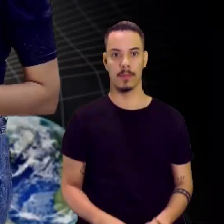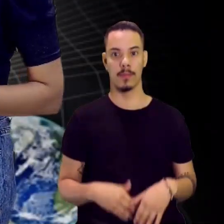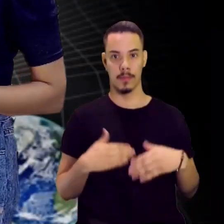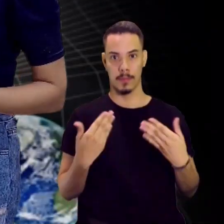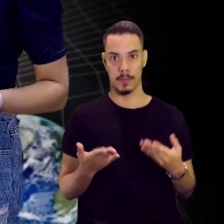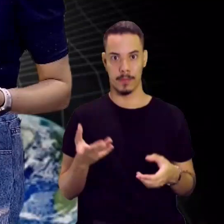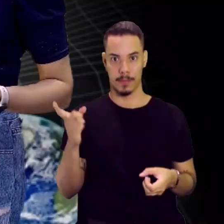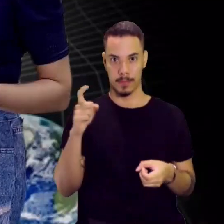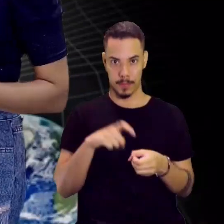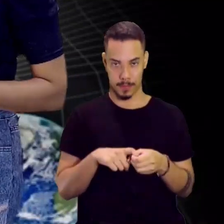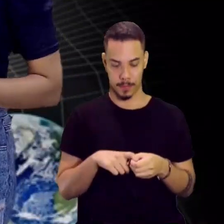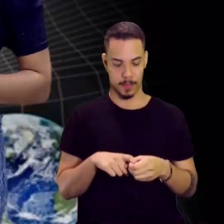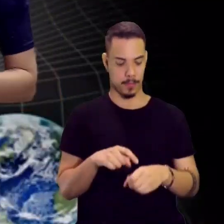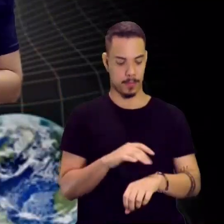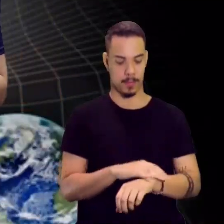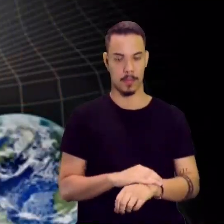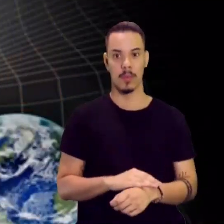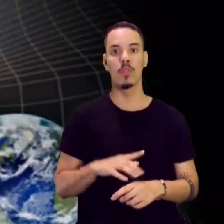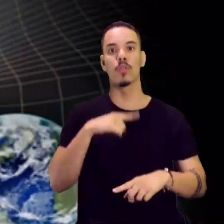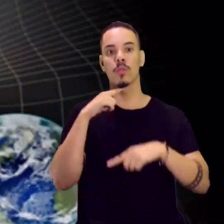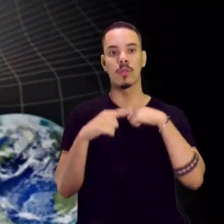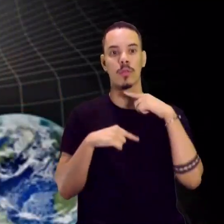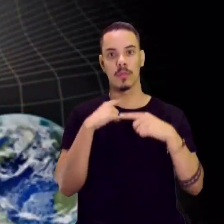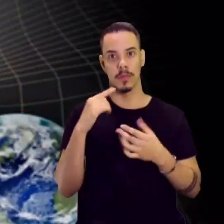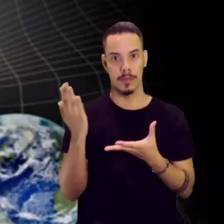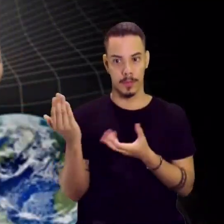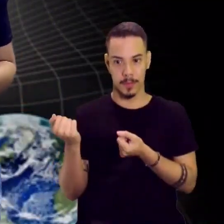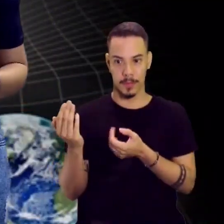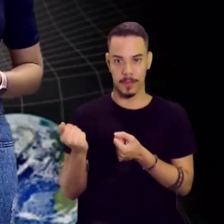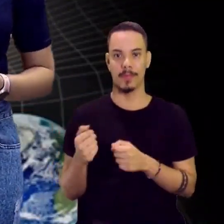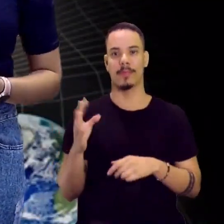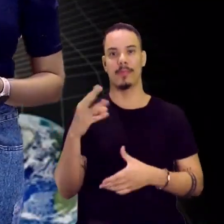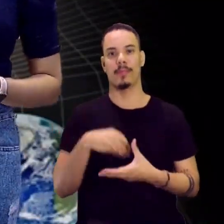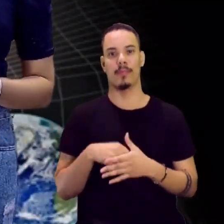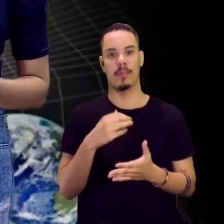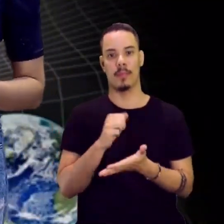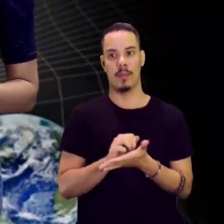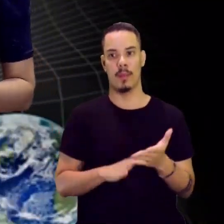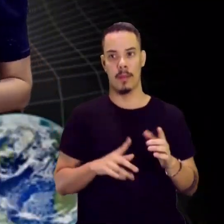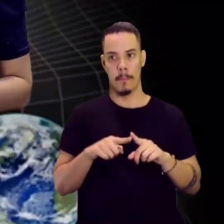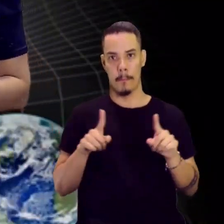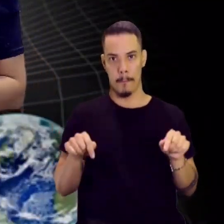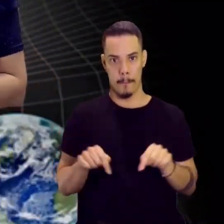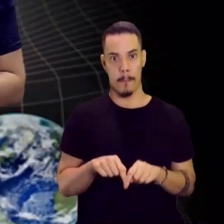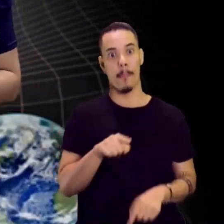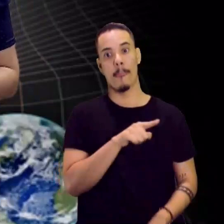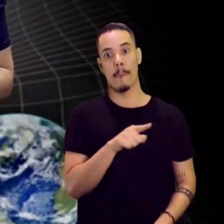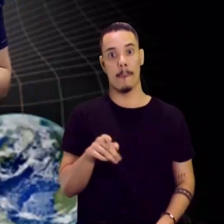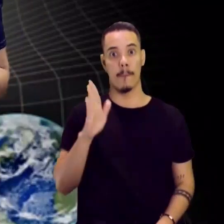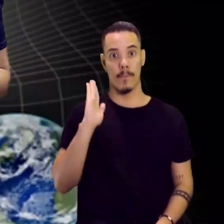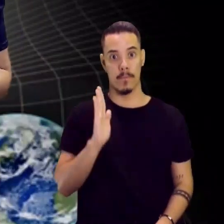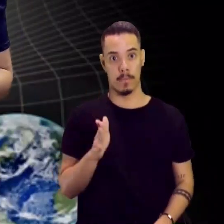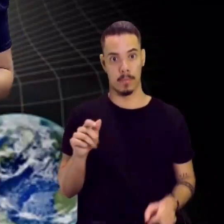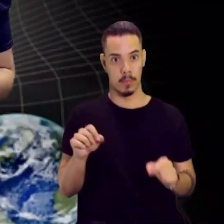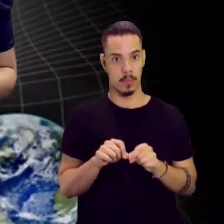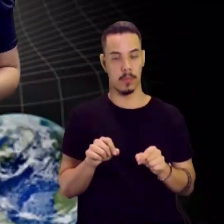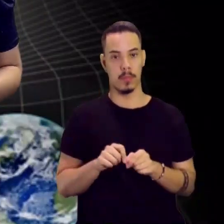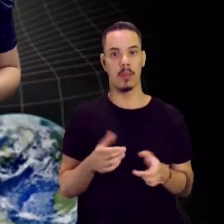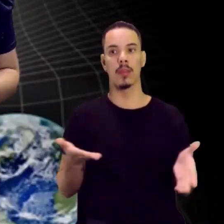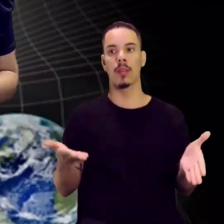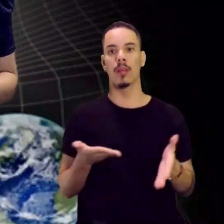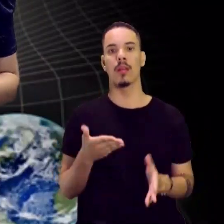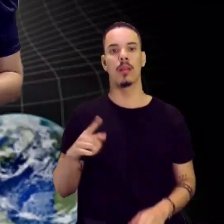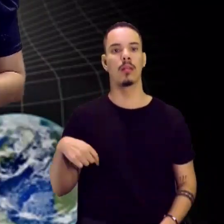Estamos de volta, né, Para jovens? tirar aquelas dúvidas, jovens. Isso, a nossa atividade de sala, que vocês fizeram a atividade de sala. Isso. E agora nós estamos